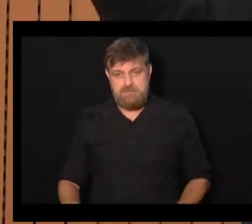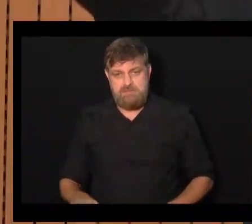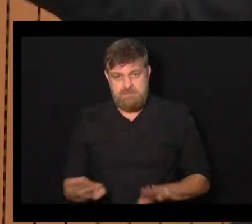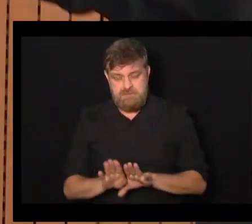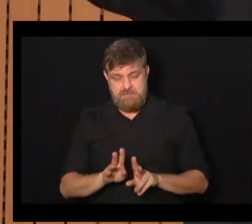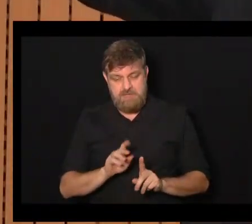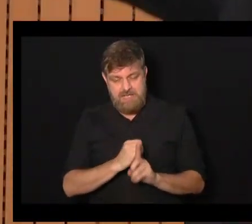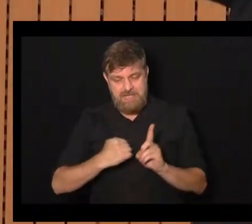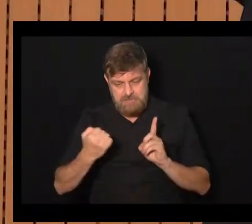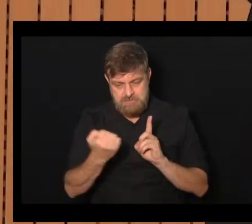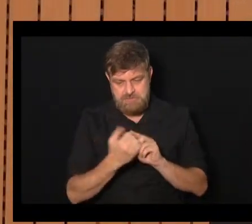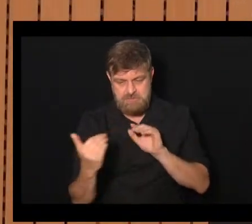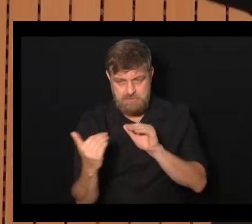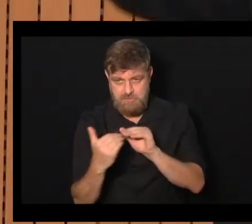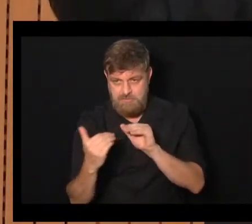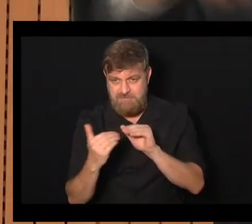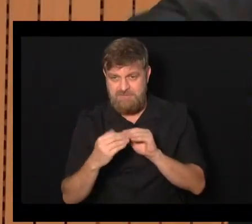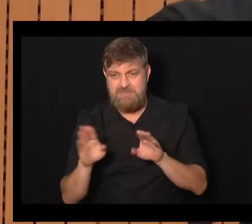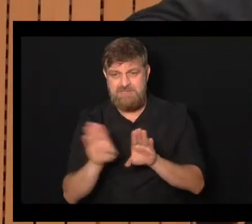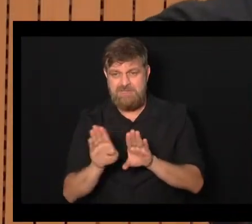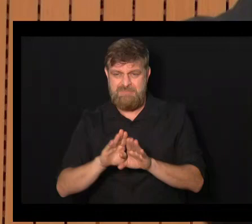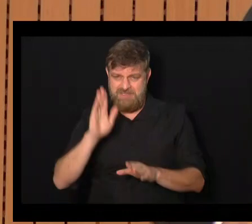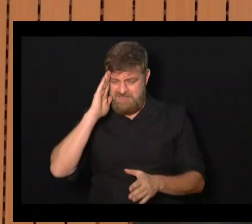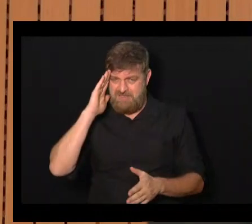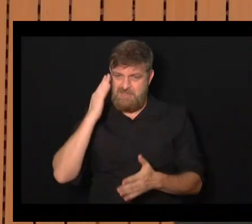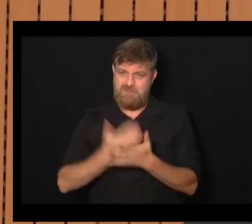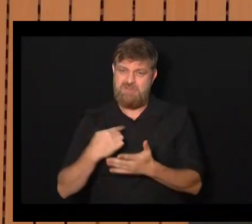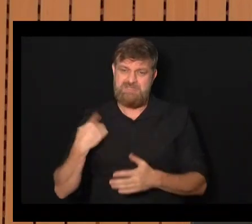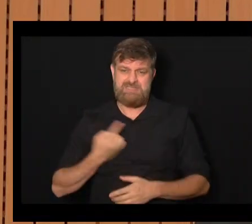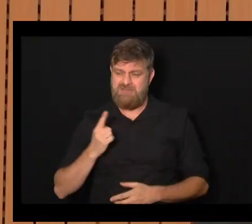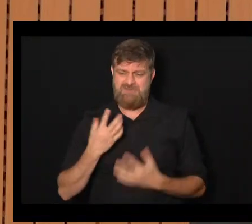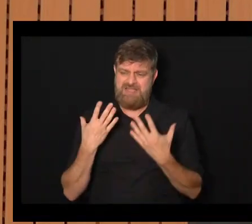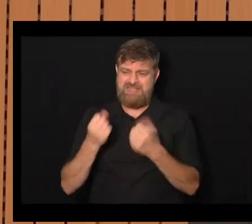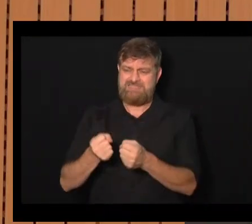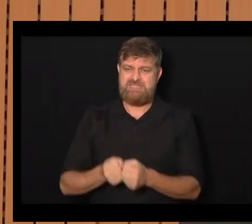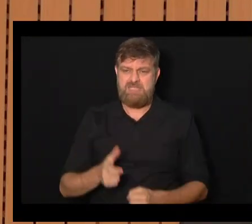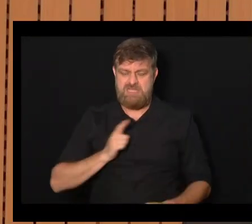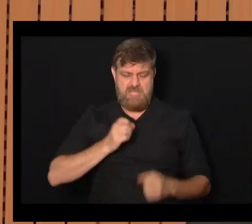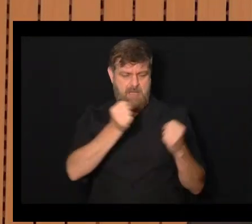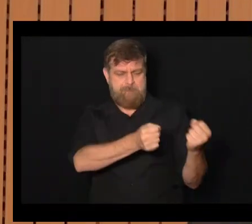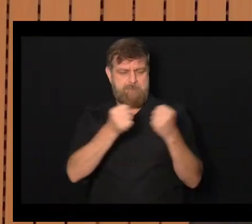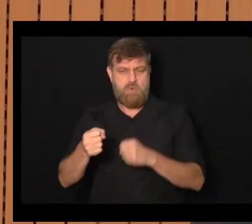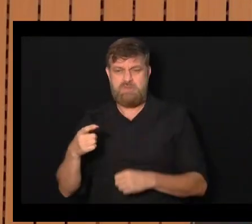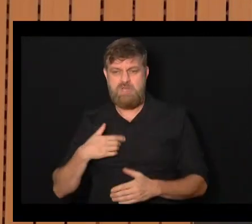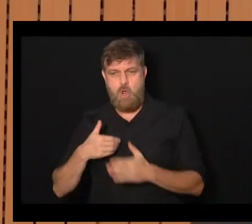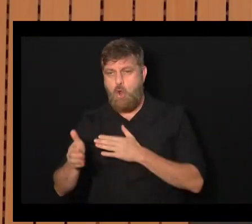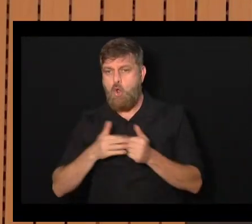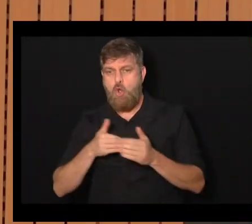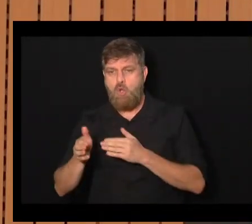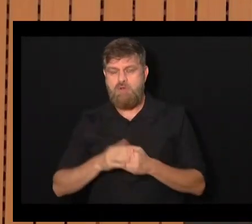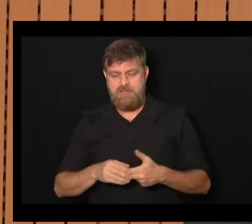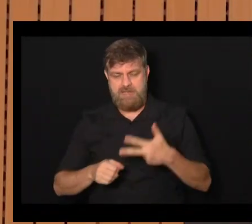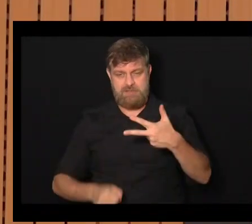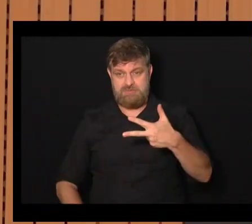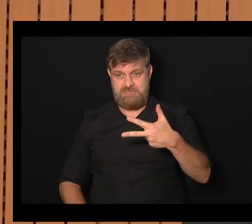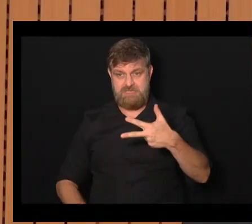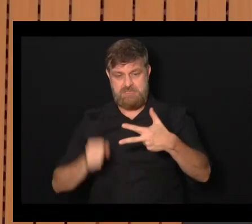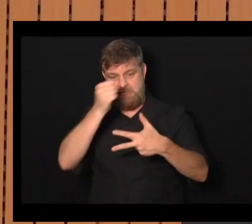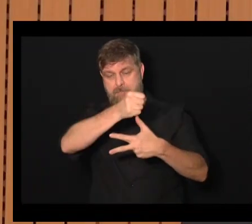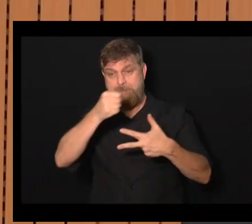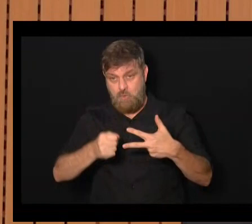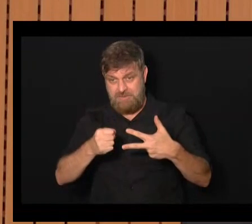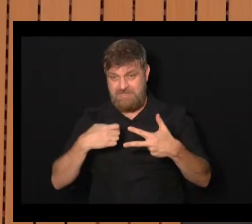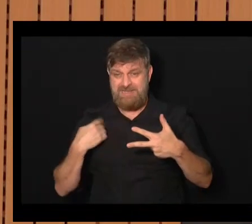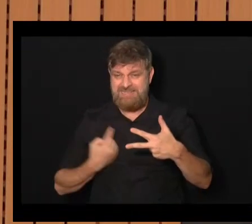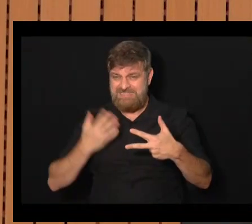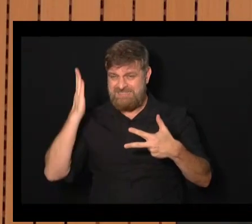anseios da sociedade, e é evidente que não somos a favor do abuso de autoridade, seja por qualquer dos poderes, bem como